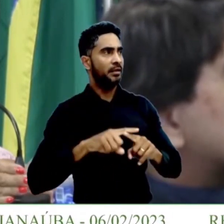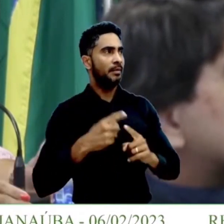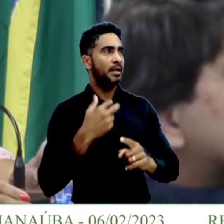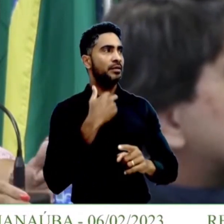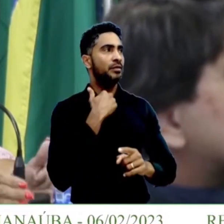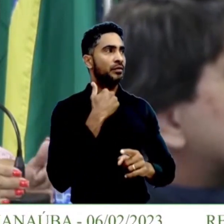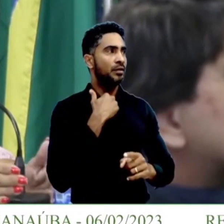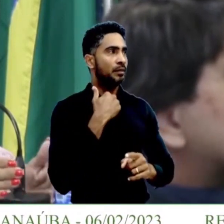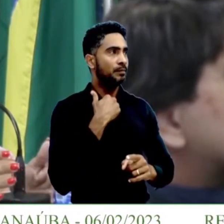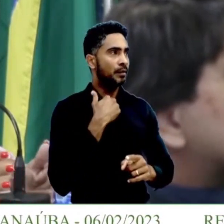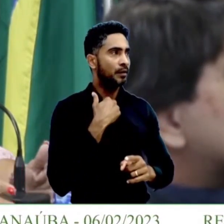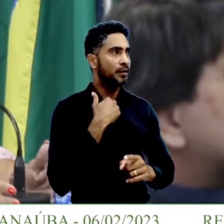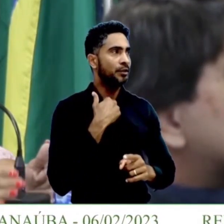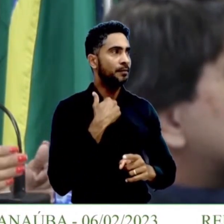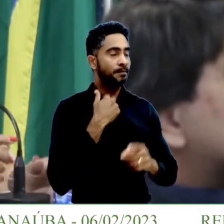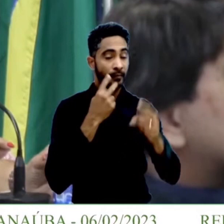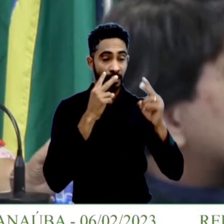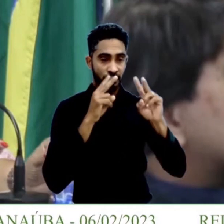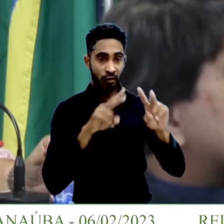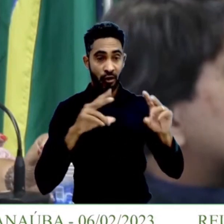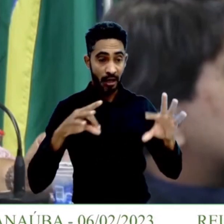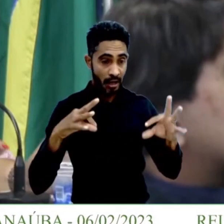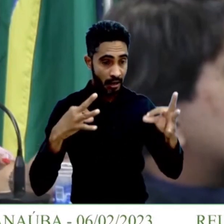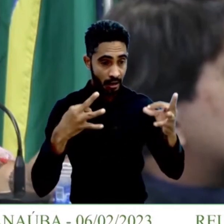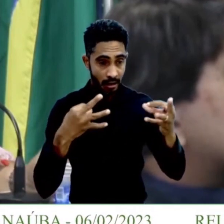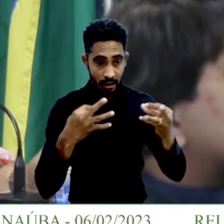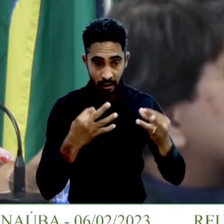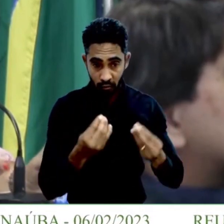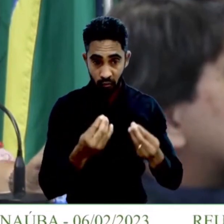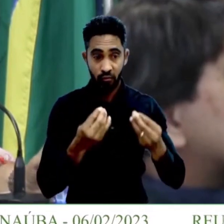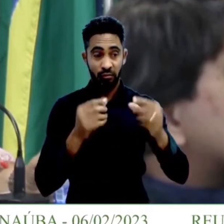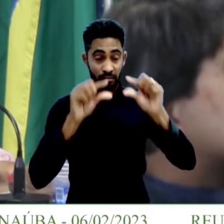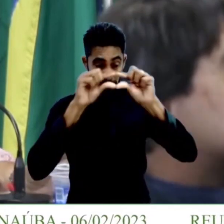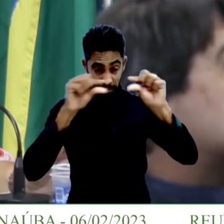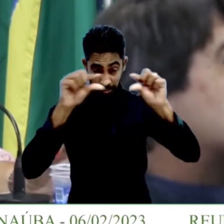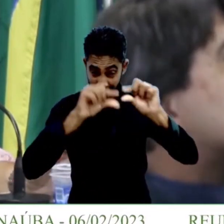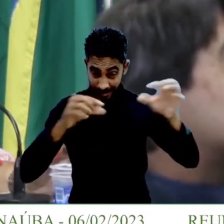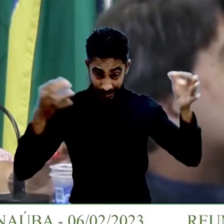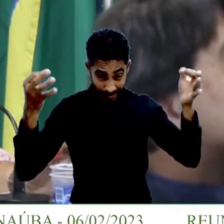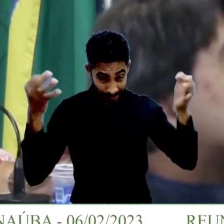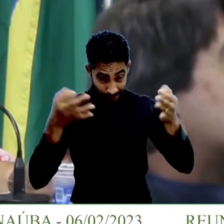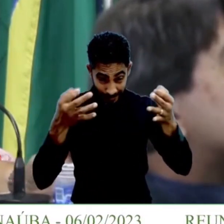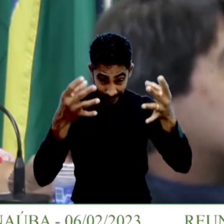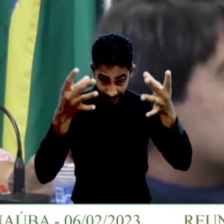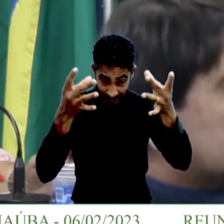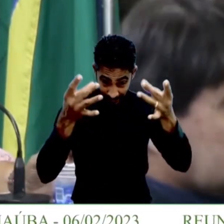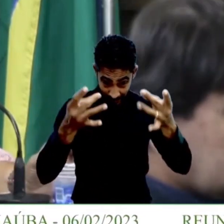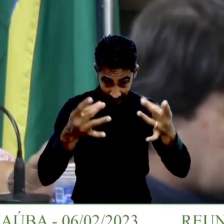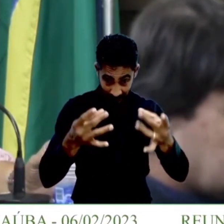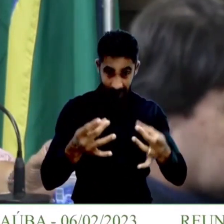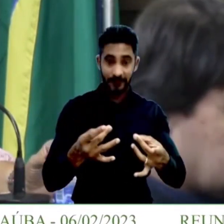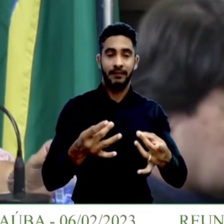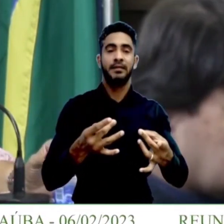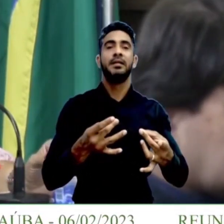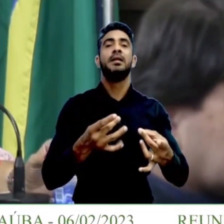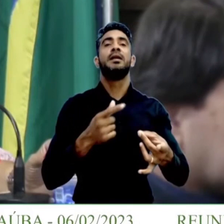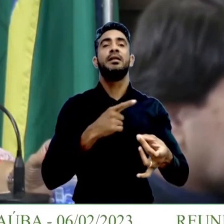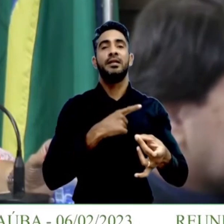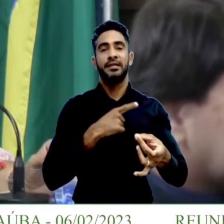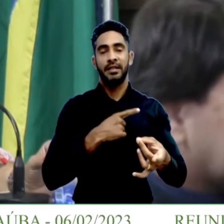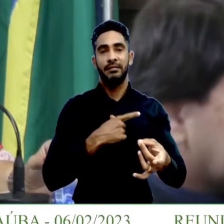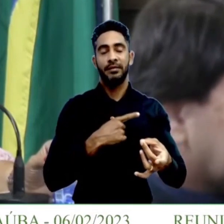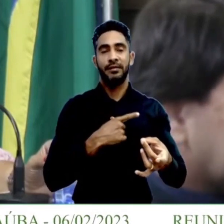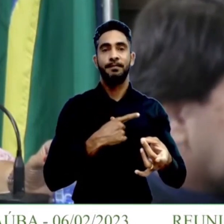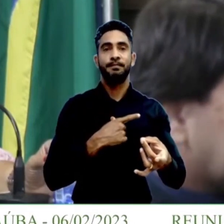pode deixar de olhar todos nas entrelinhas. Por quê? É nas entrelinhas que nós estamos